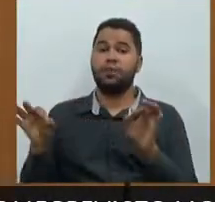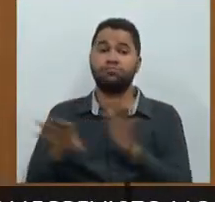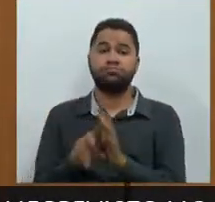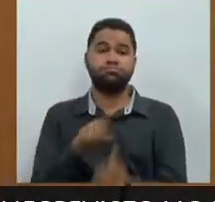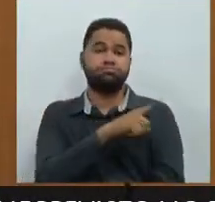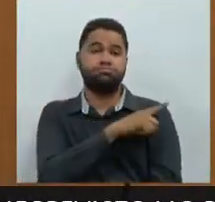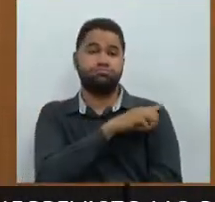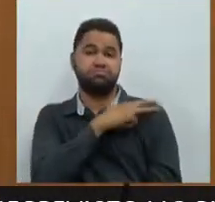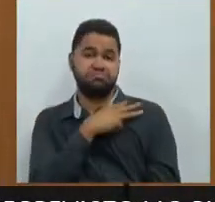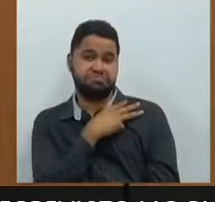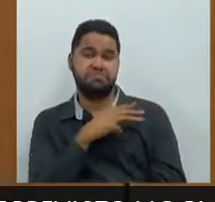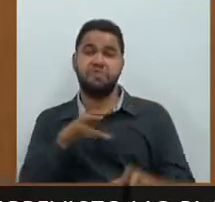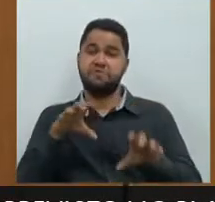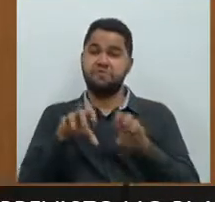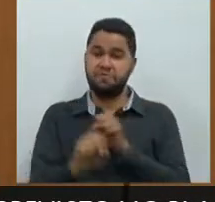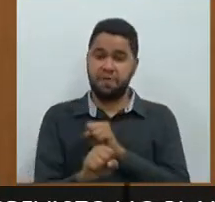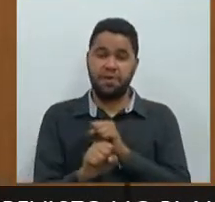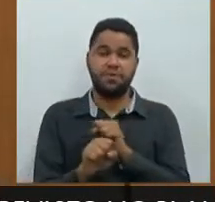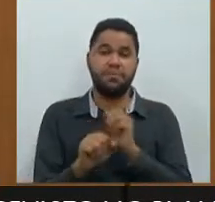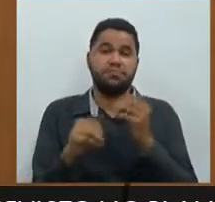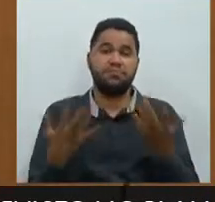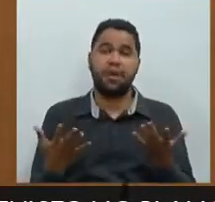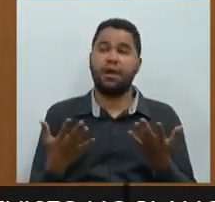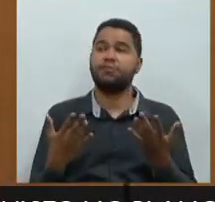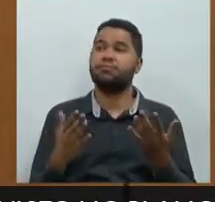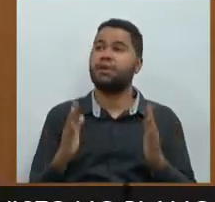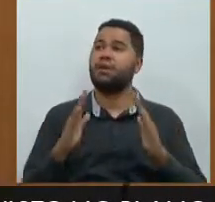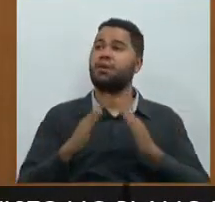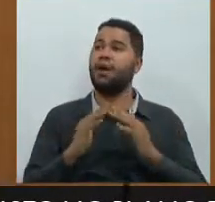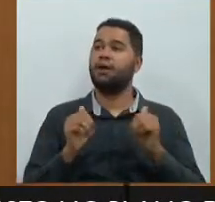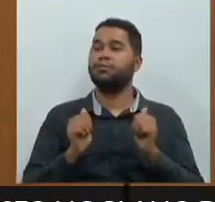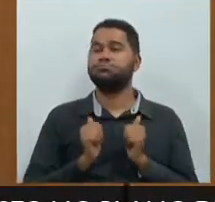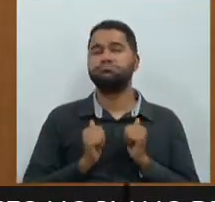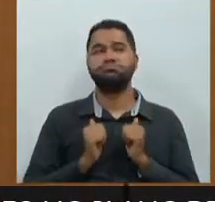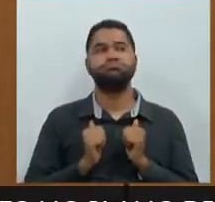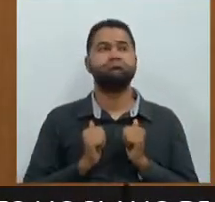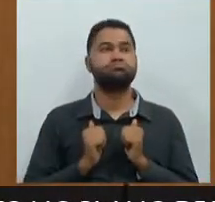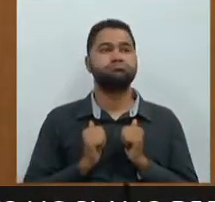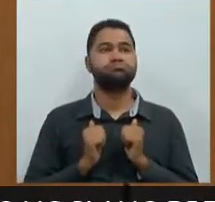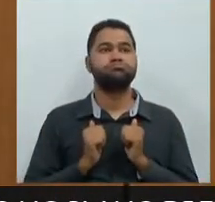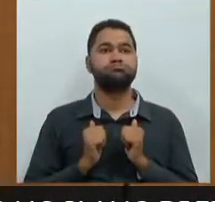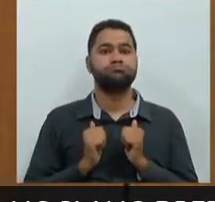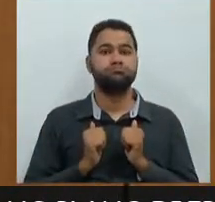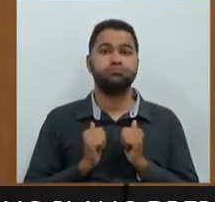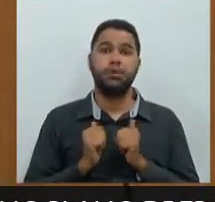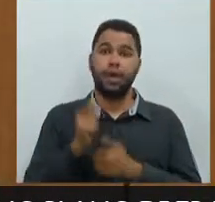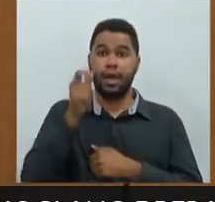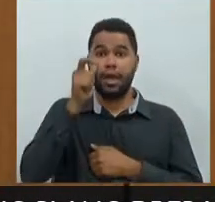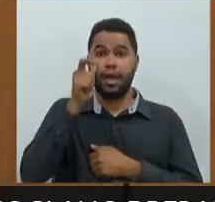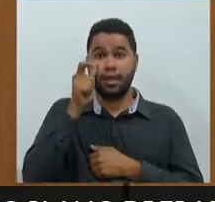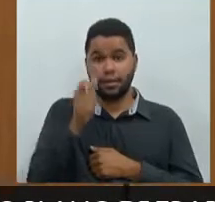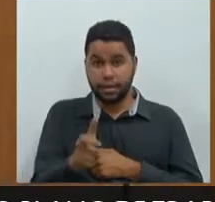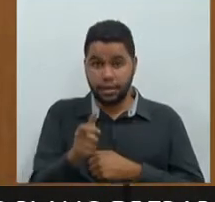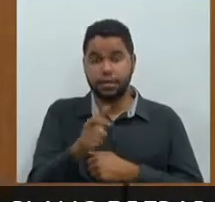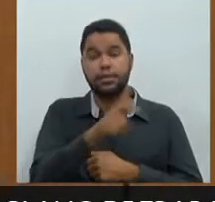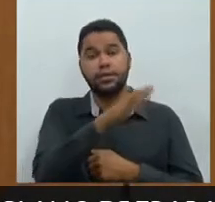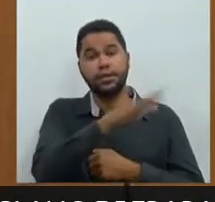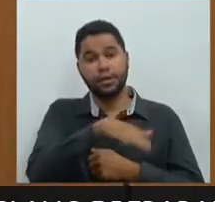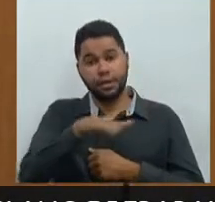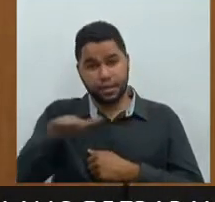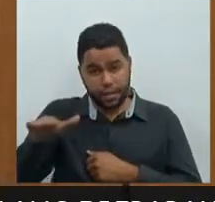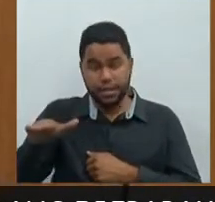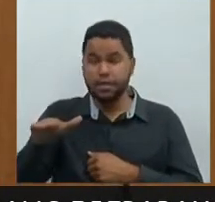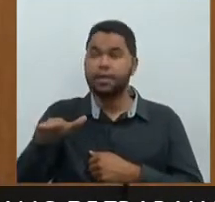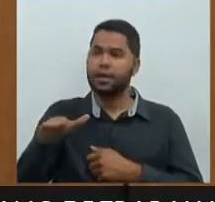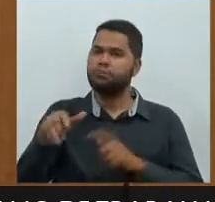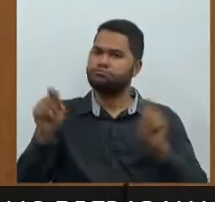e, infelizmente, né, ficam em casa. Então, assim, é interessante que essas crianças realmente